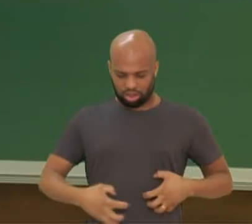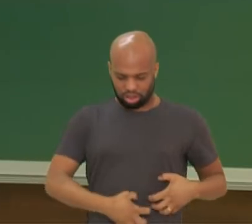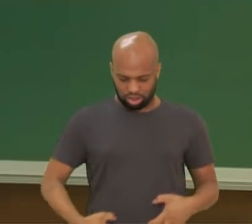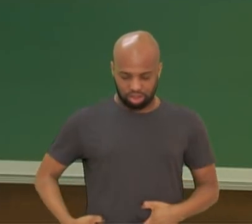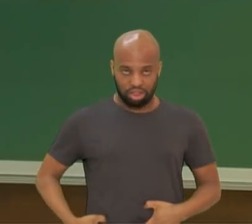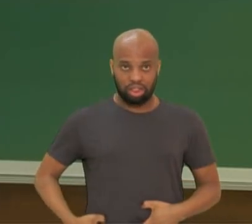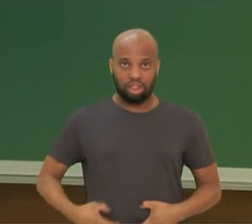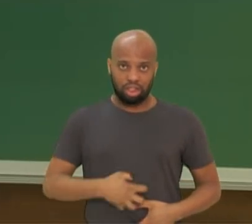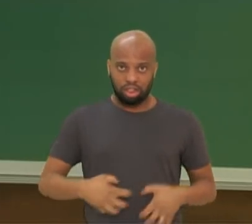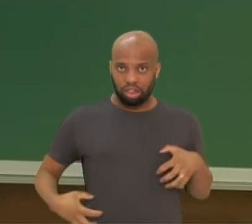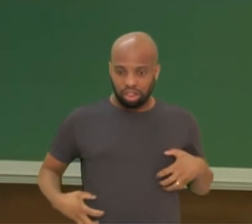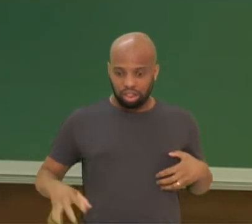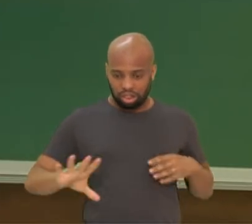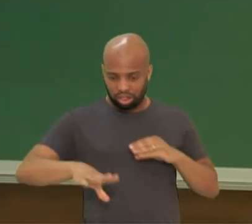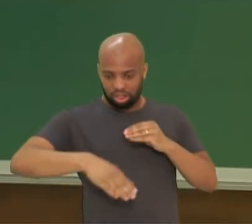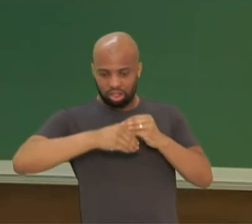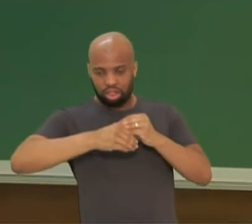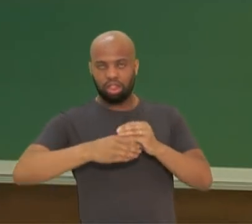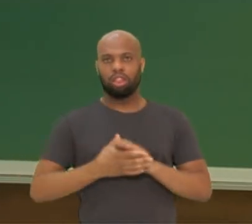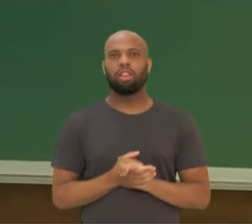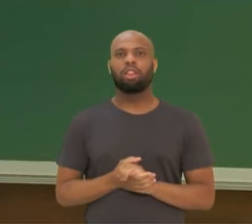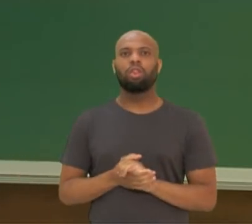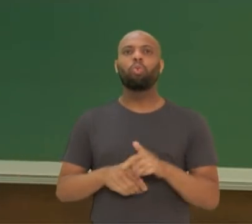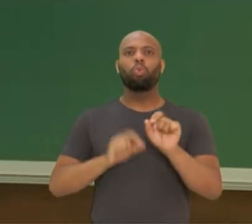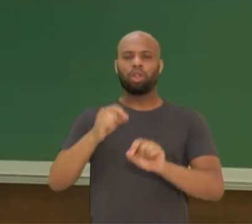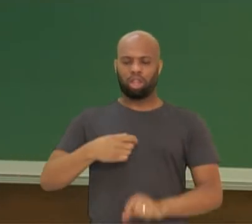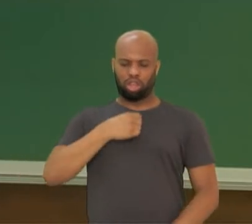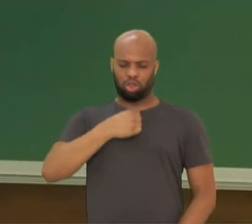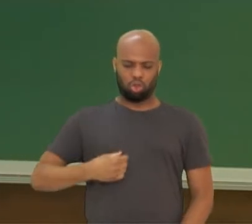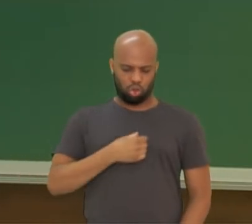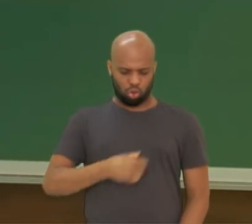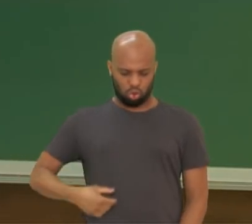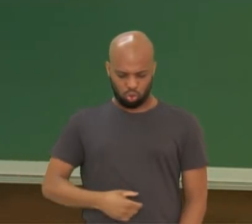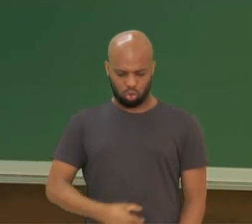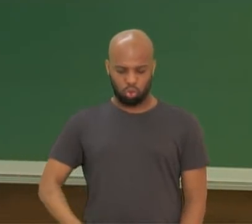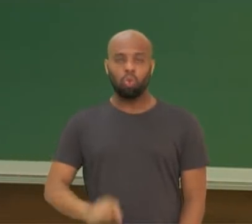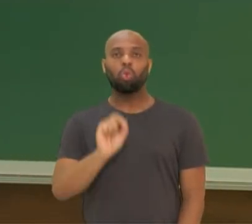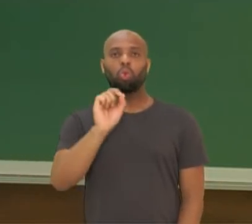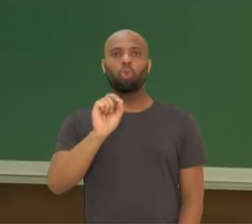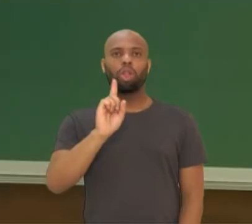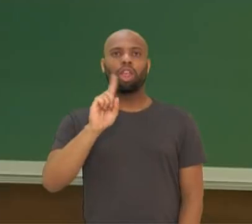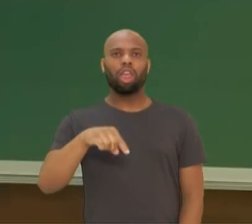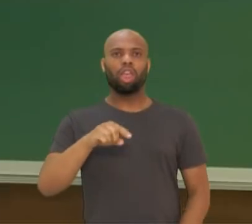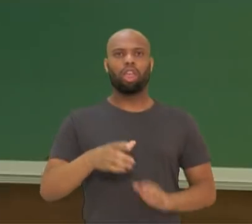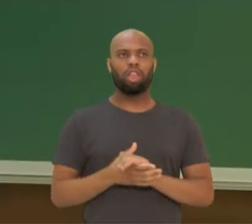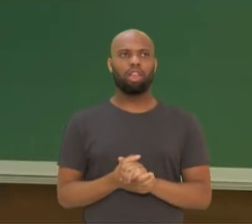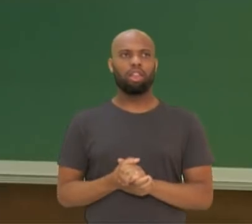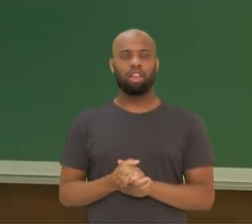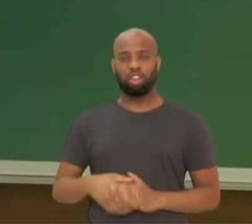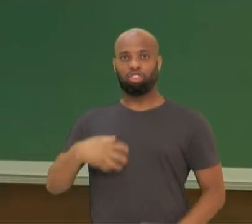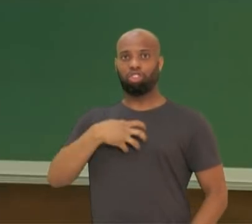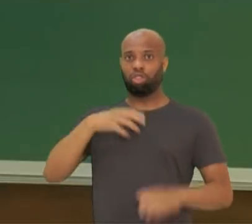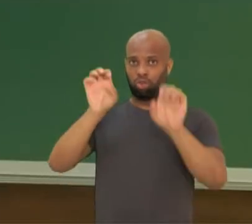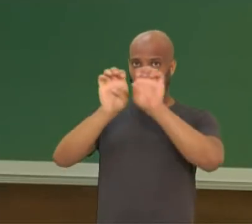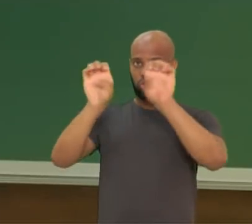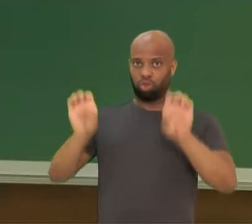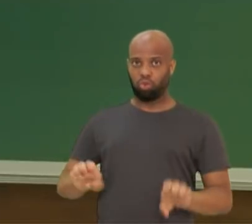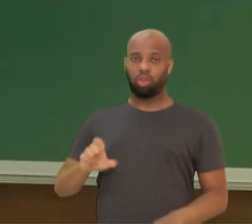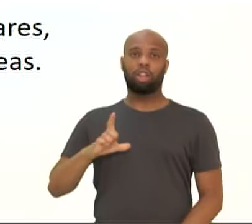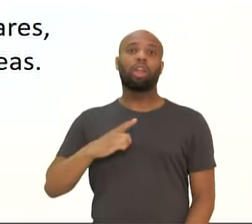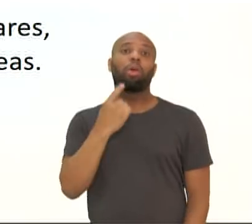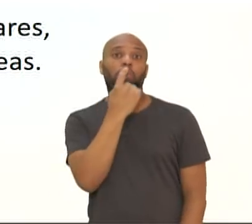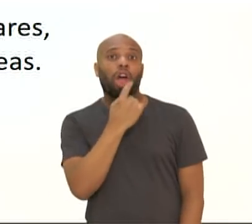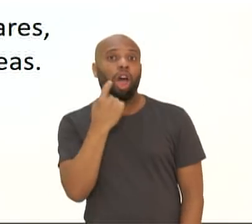glândulas anexas. O que nós chamamos de tubo digestório compreende estas estruturas: